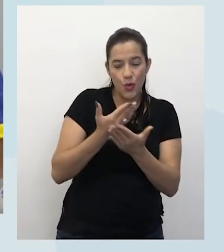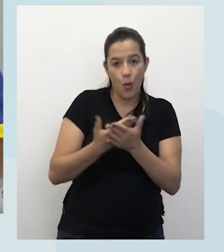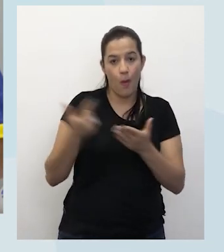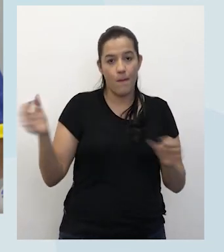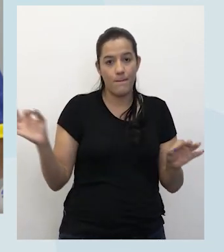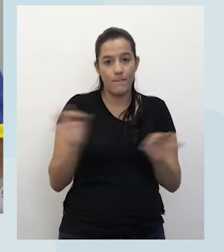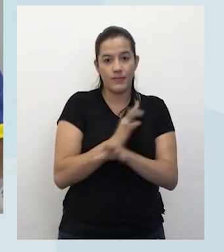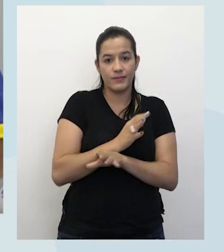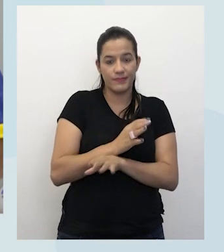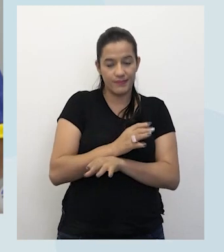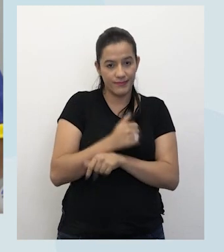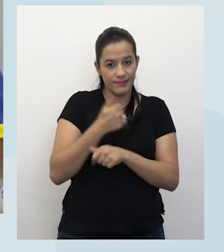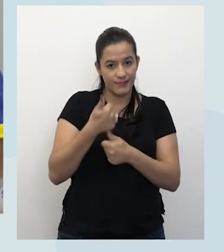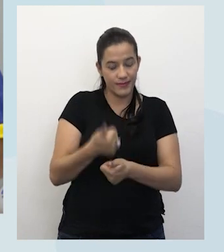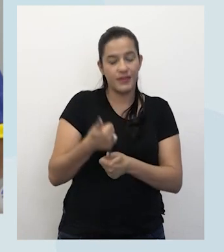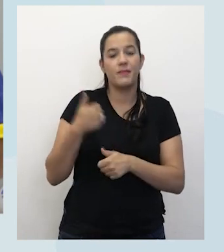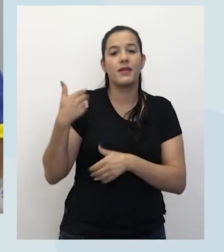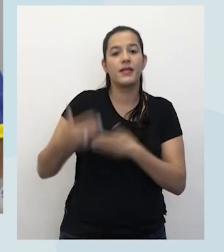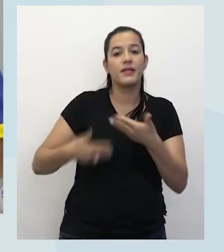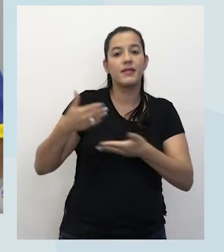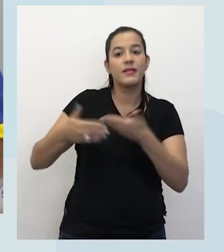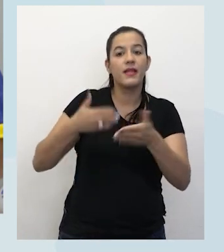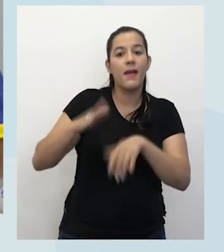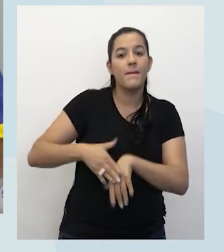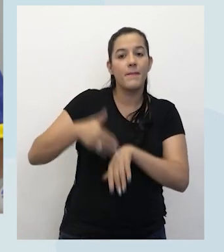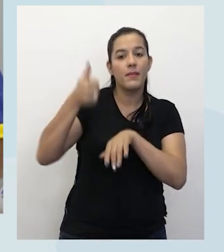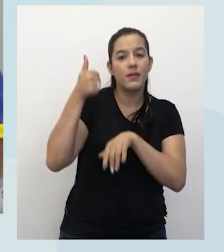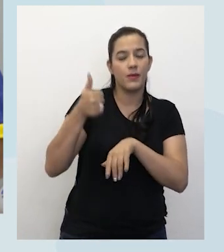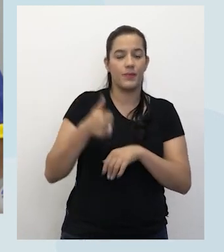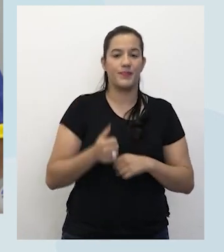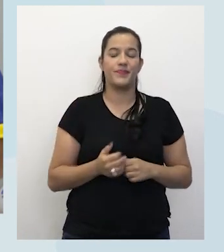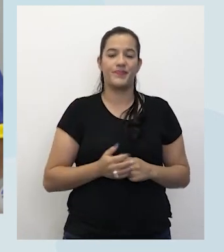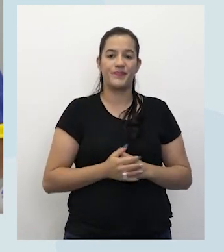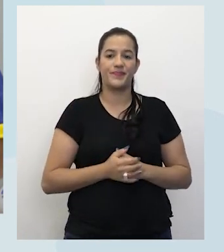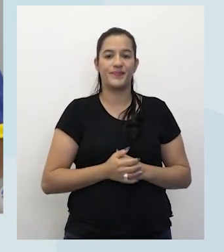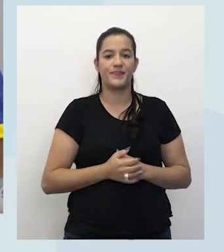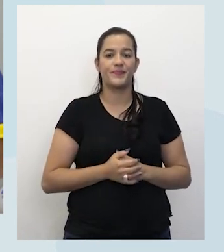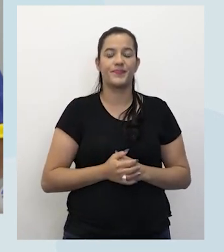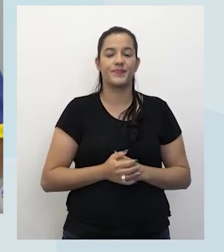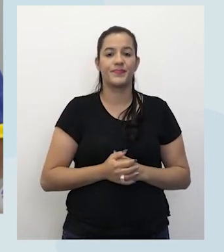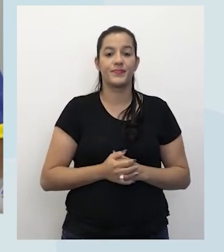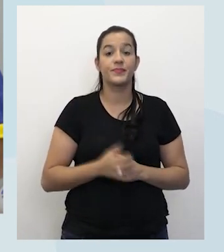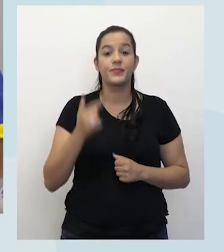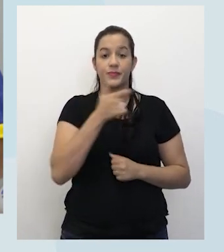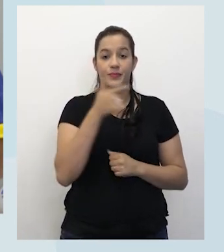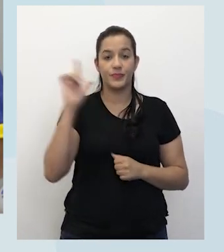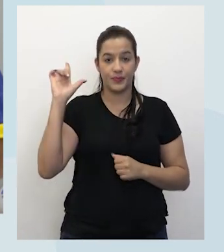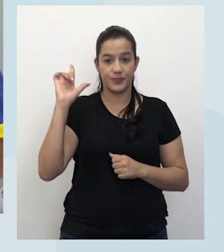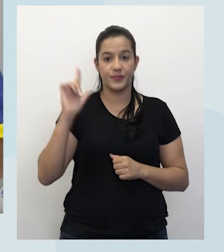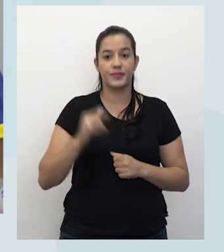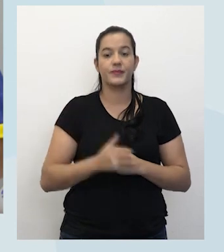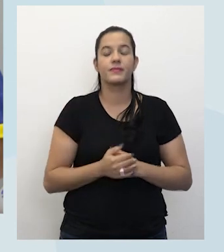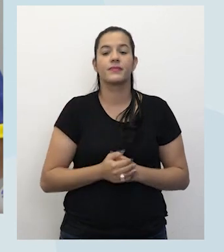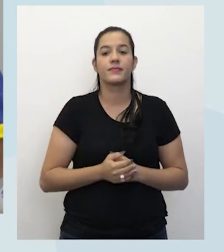conseguir ter uma melhor qualidade nos estudos. Seguimos então?